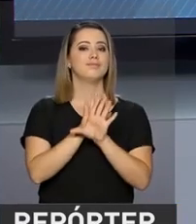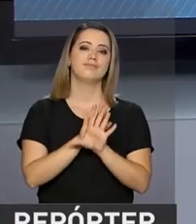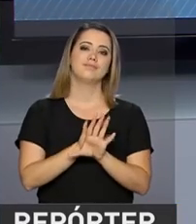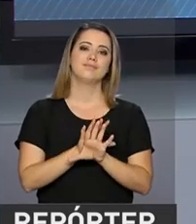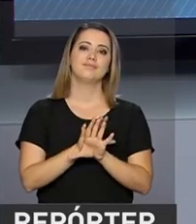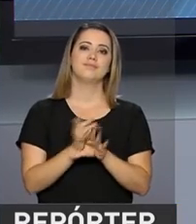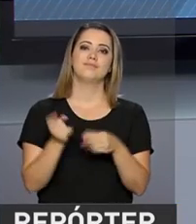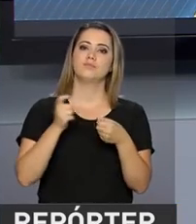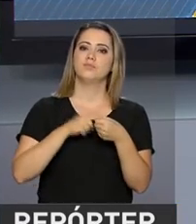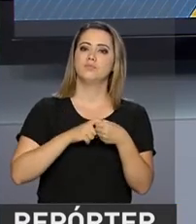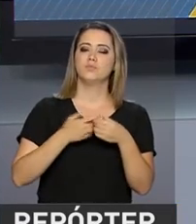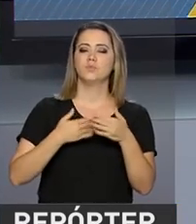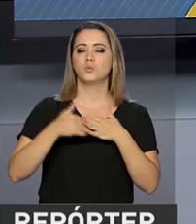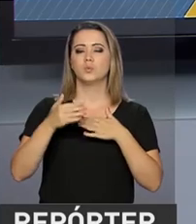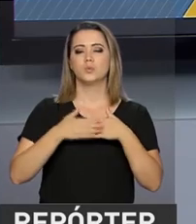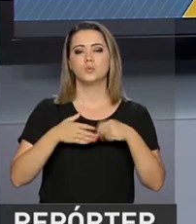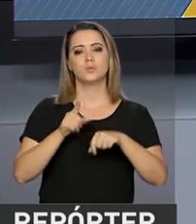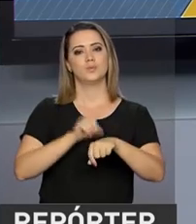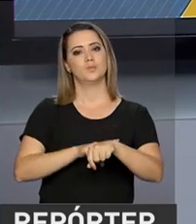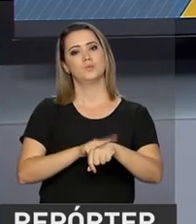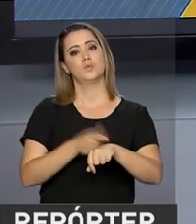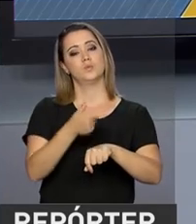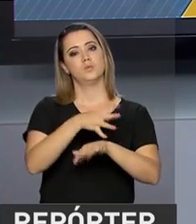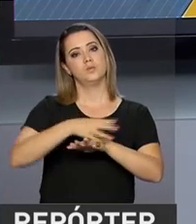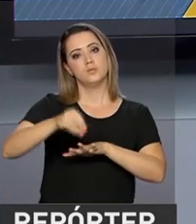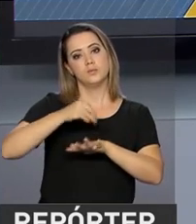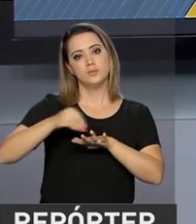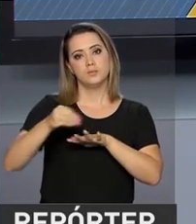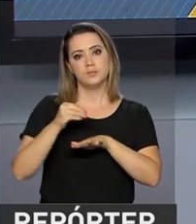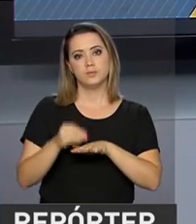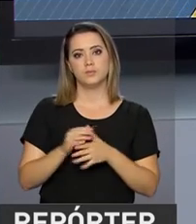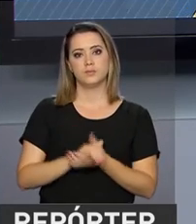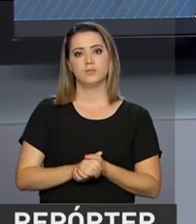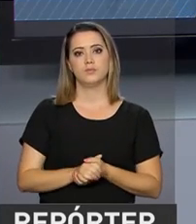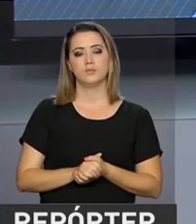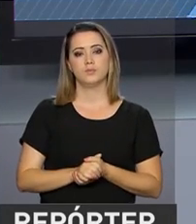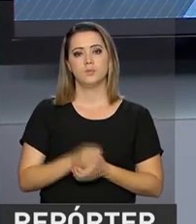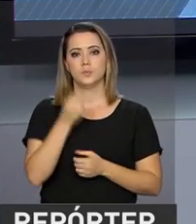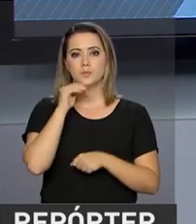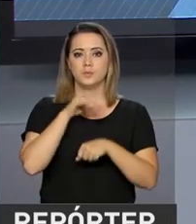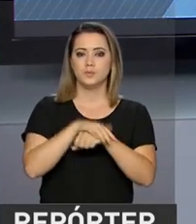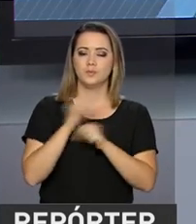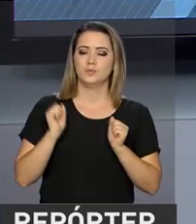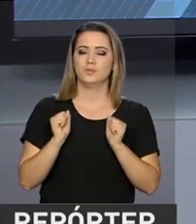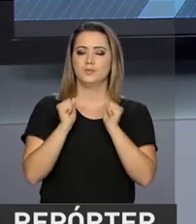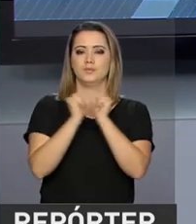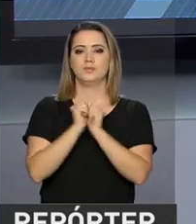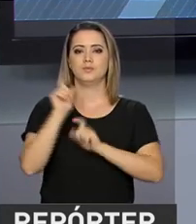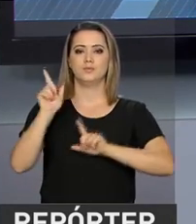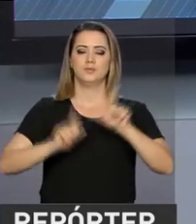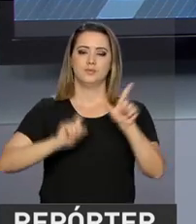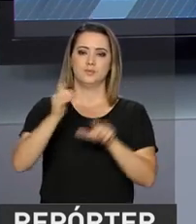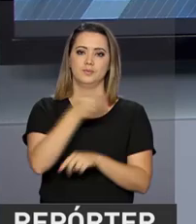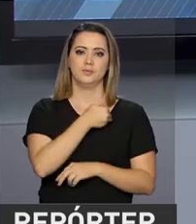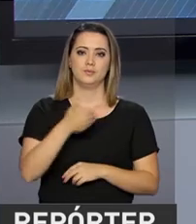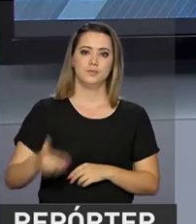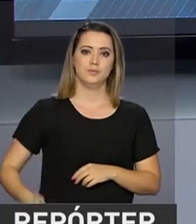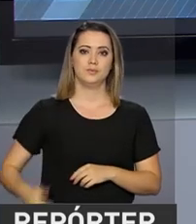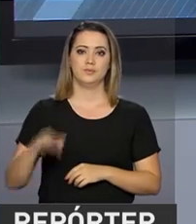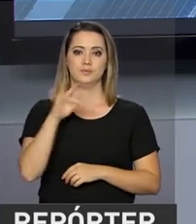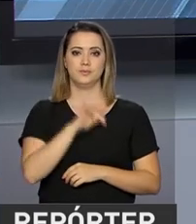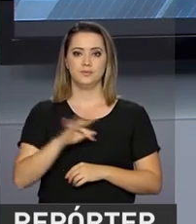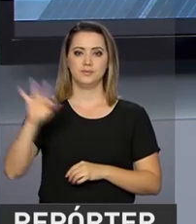nbr fica por aqui nós voltamos a qualquer momento com outras informações boa noite pra você e continue com a gente aqui na